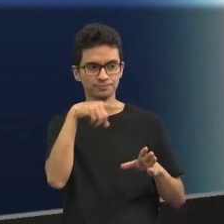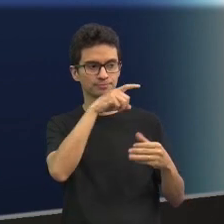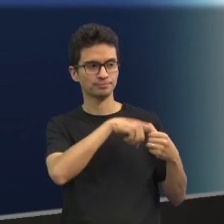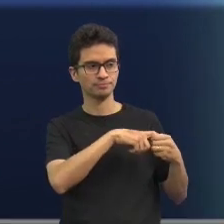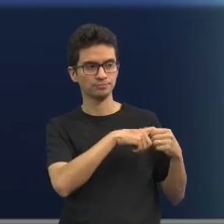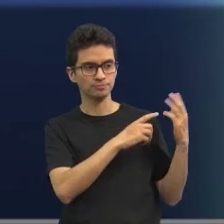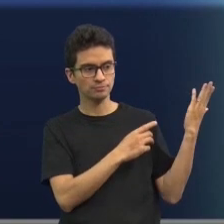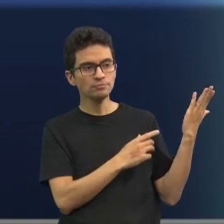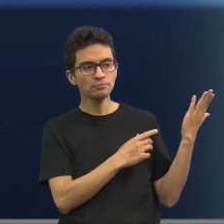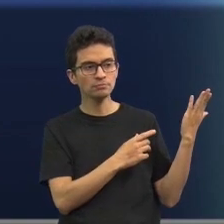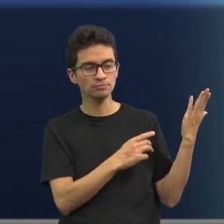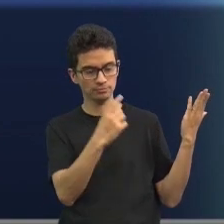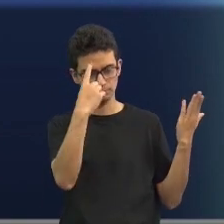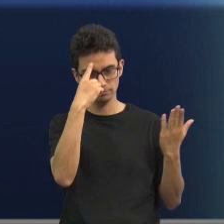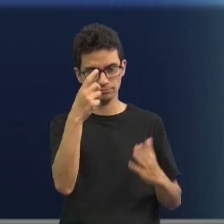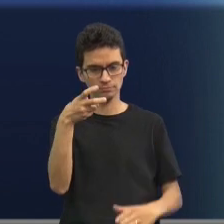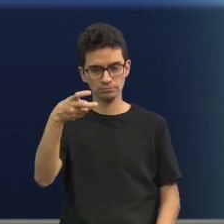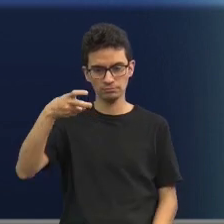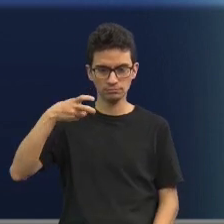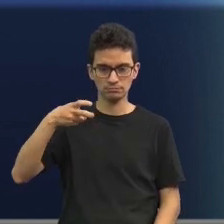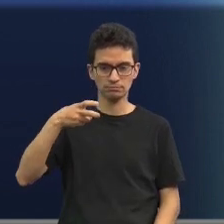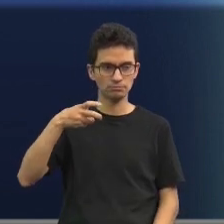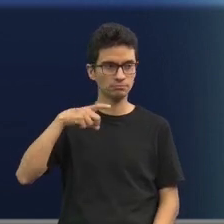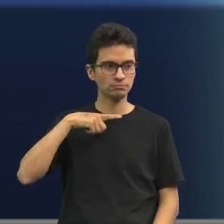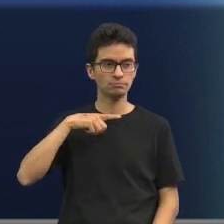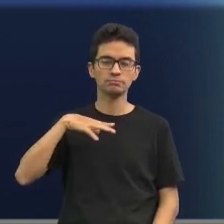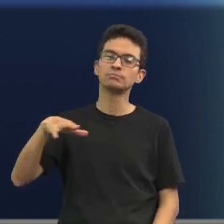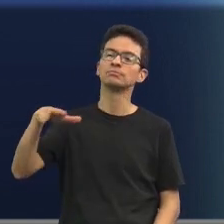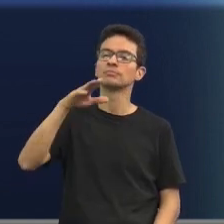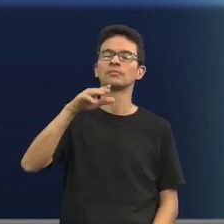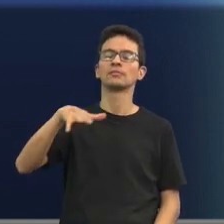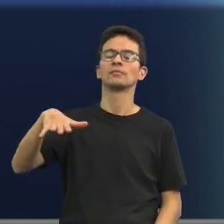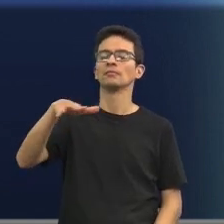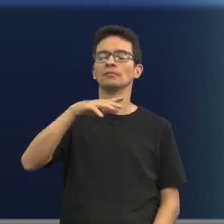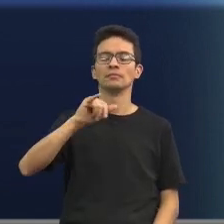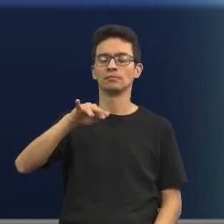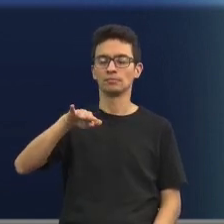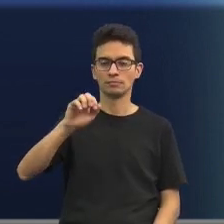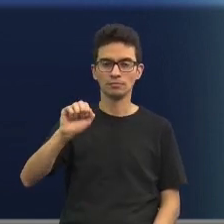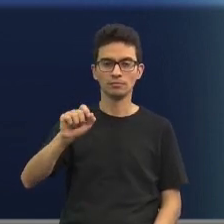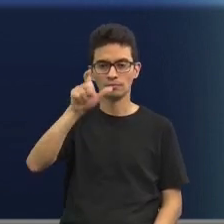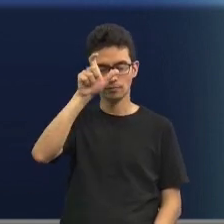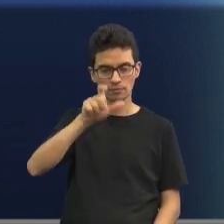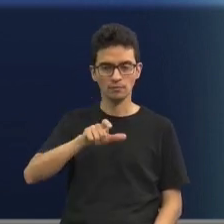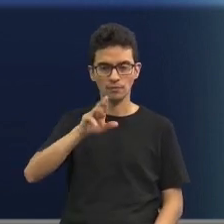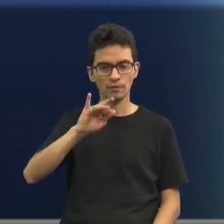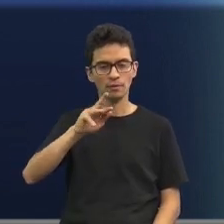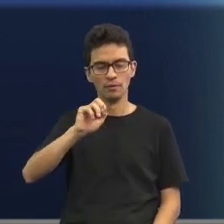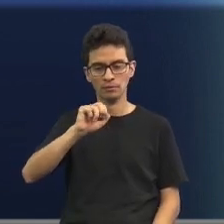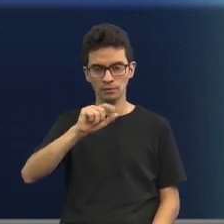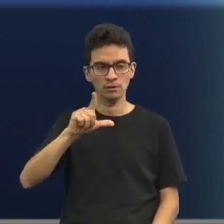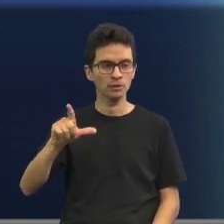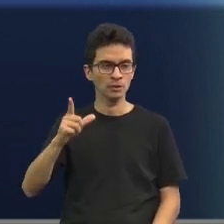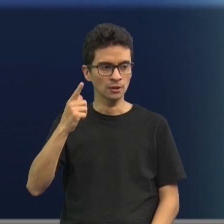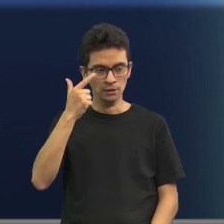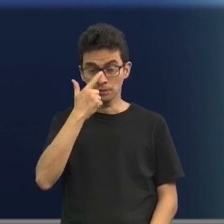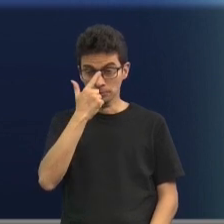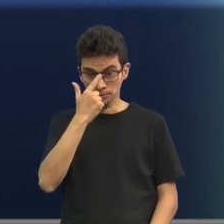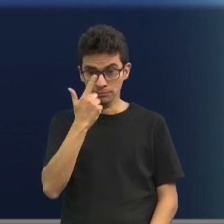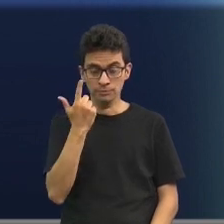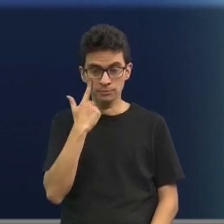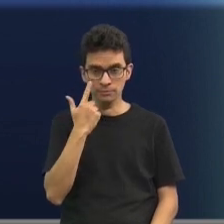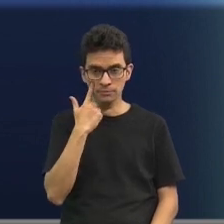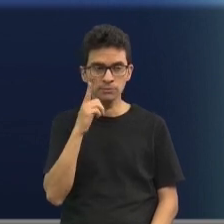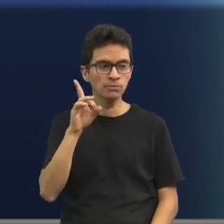à noite um x no eixo horizontal área no eixo vertical densidade populacional basta multiplicar